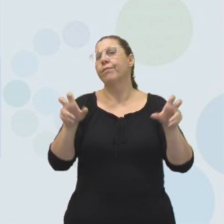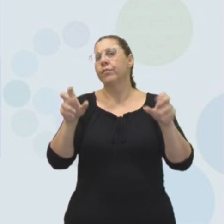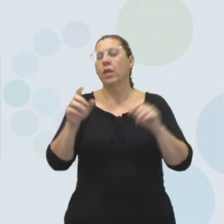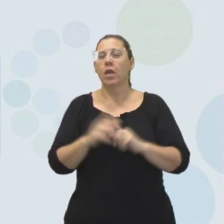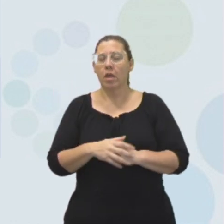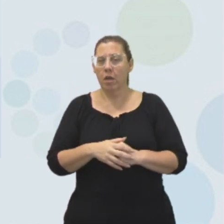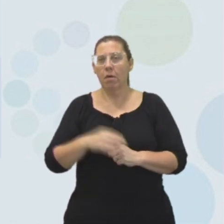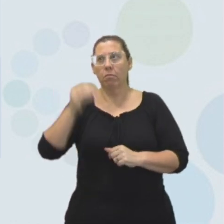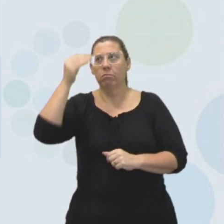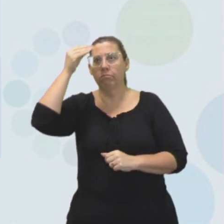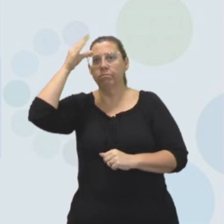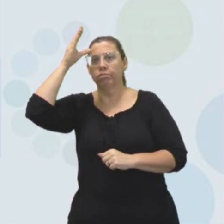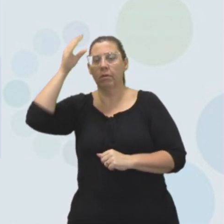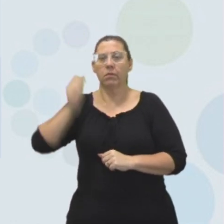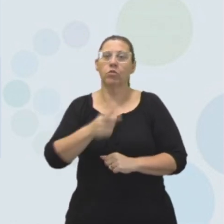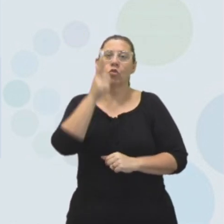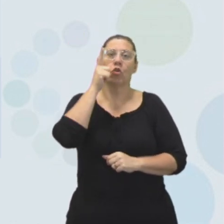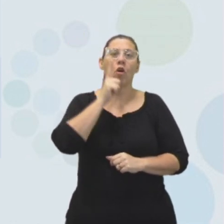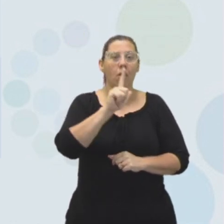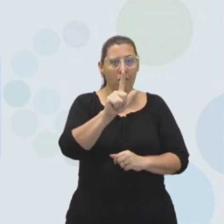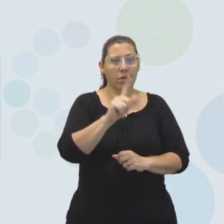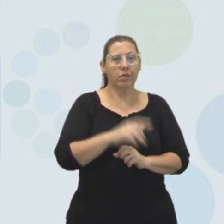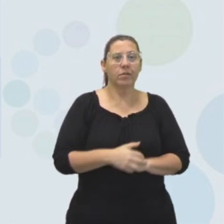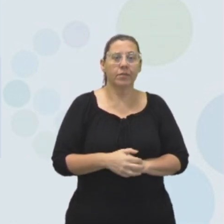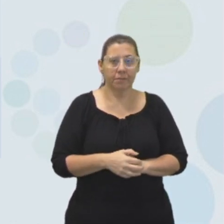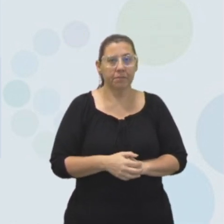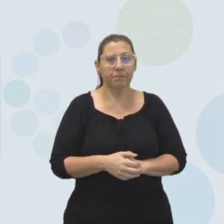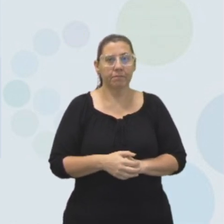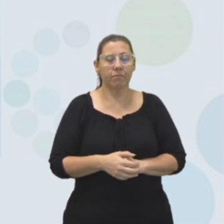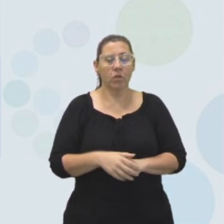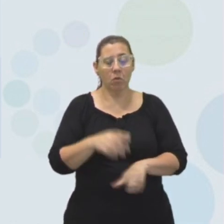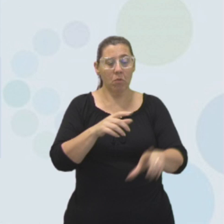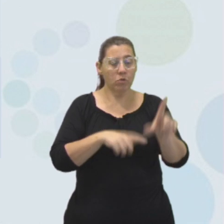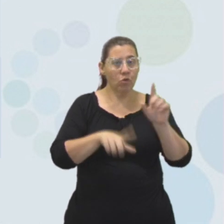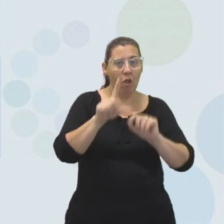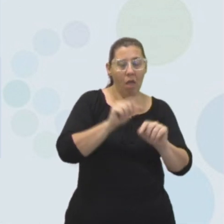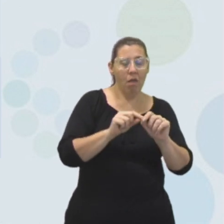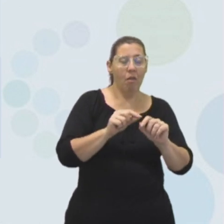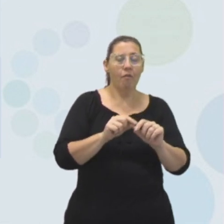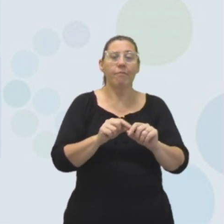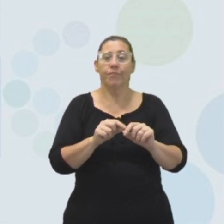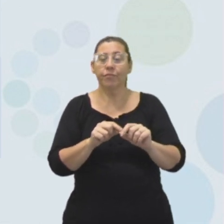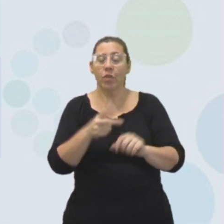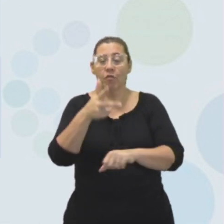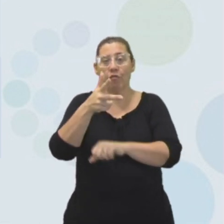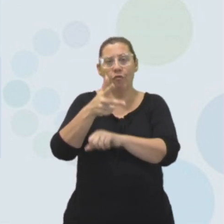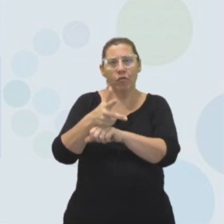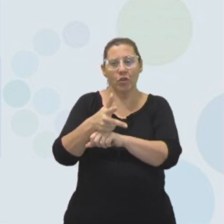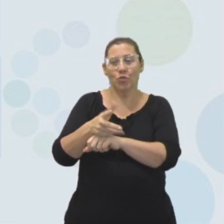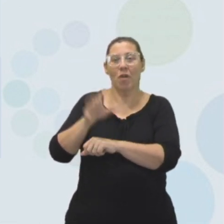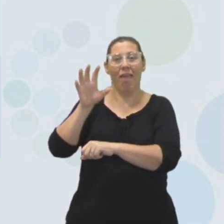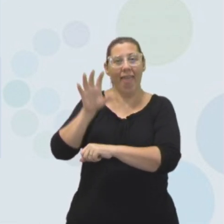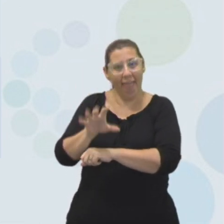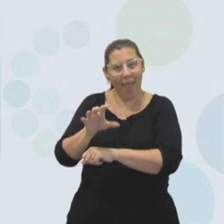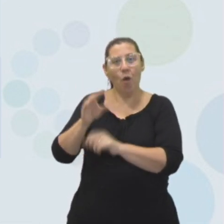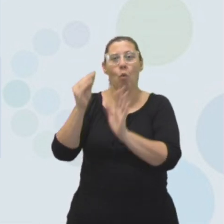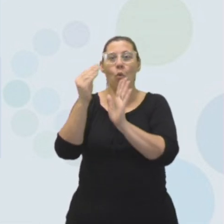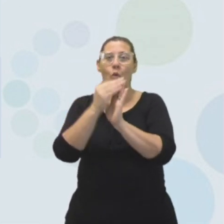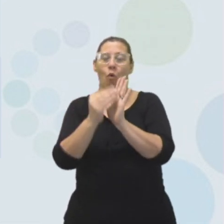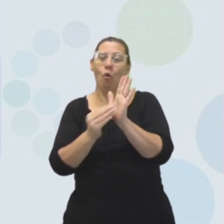objeto de conhecimento, a gente consegue selecionar vídeos que seja exatamente o